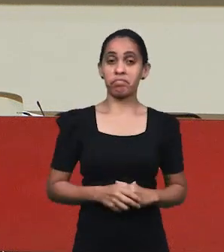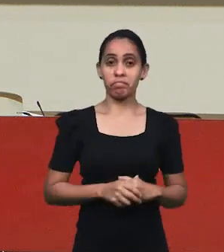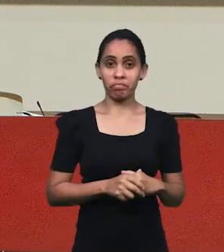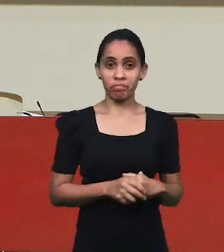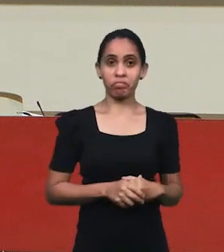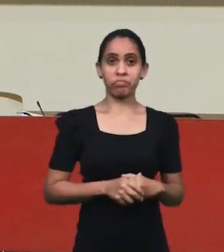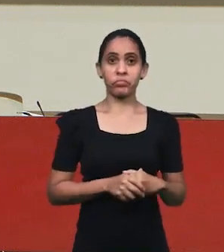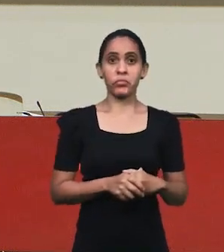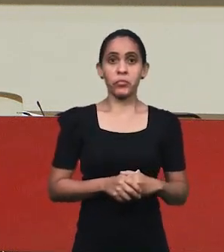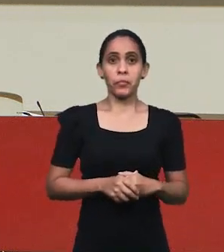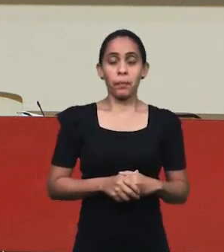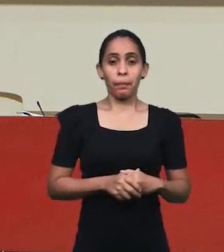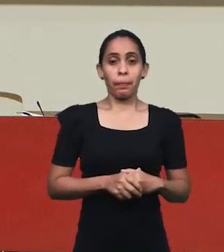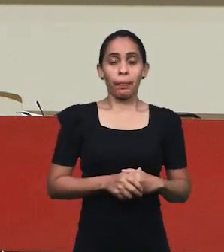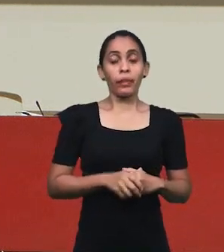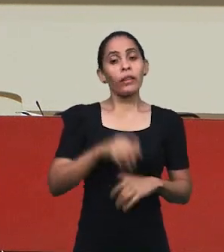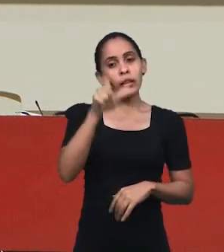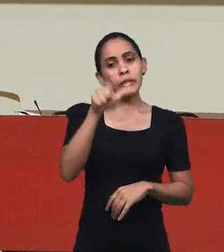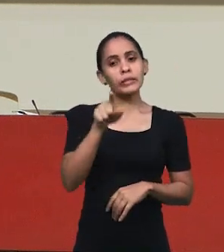vai.